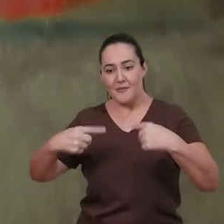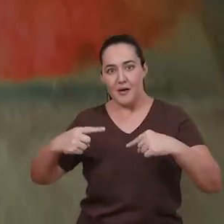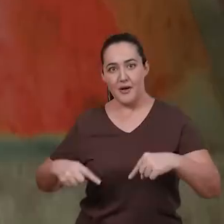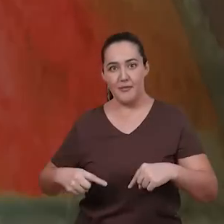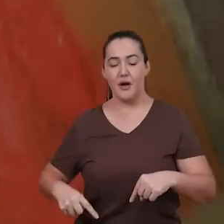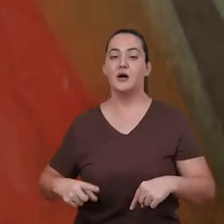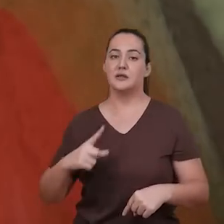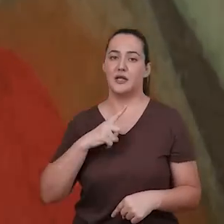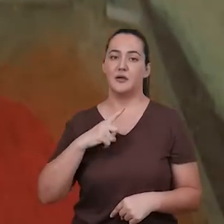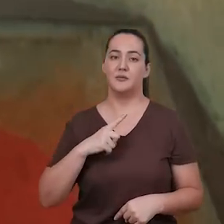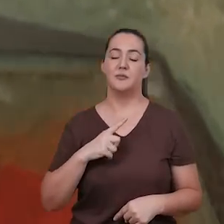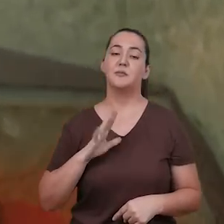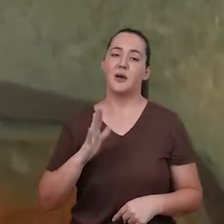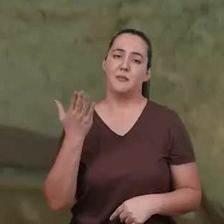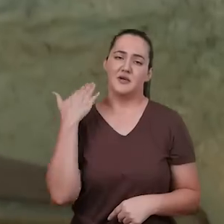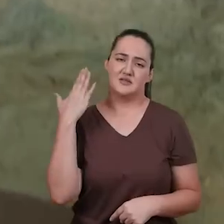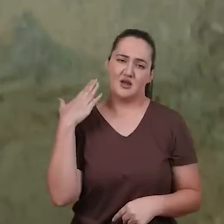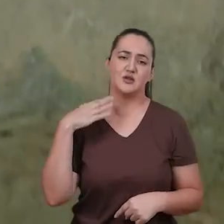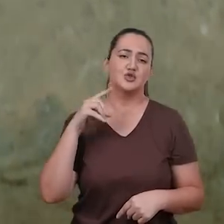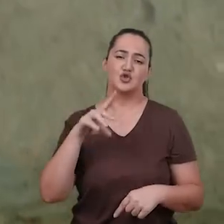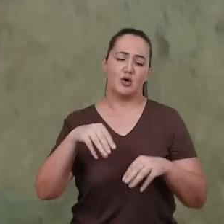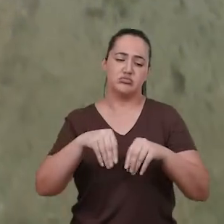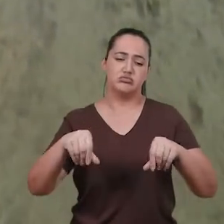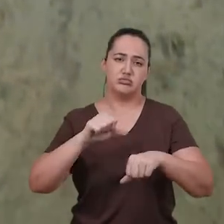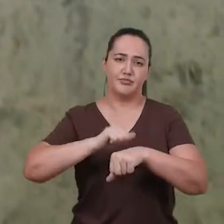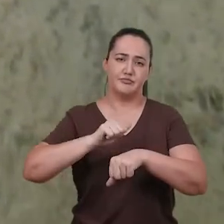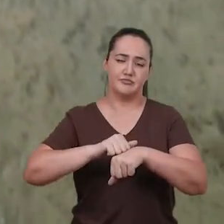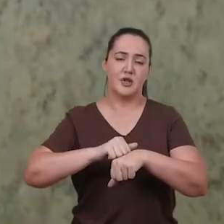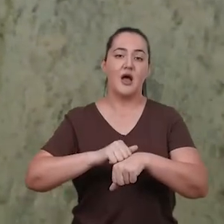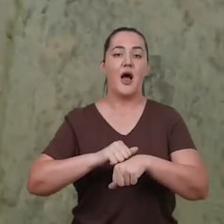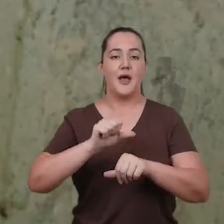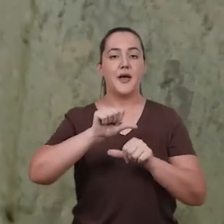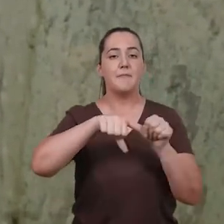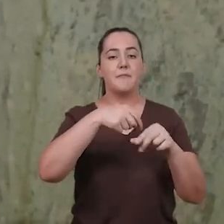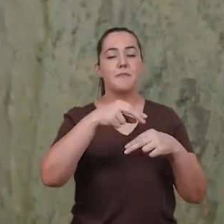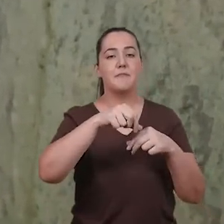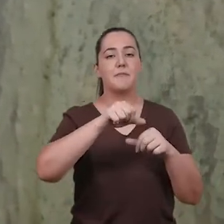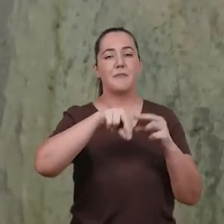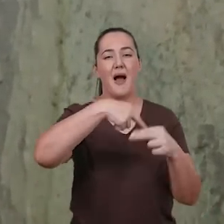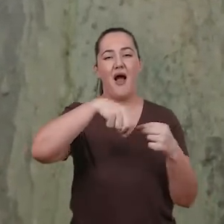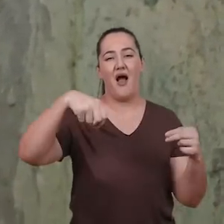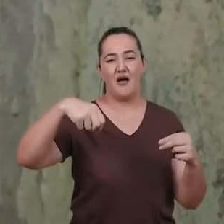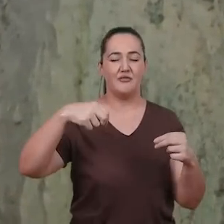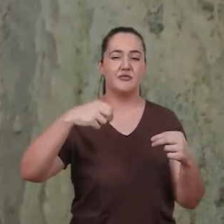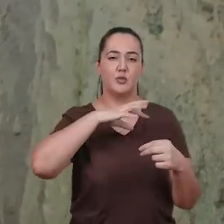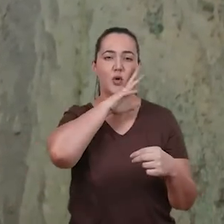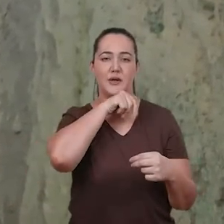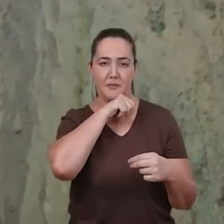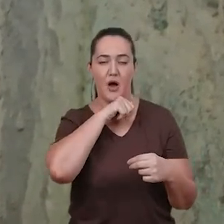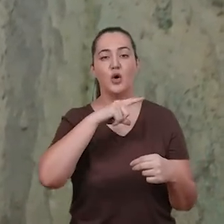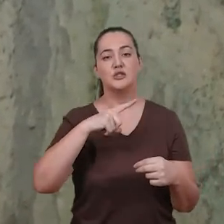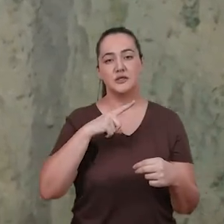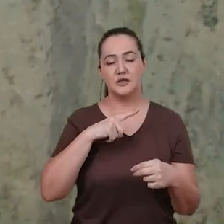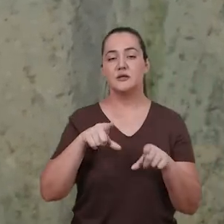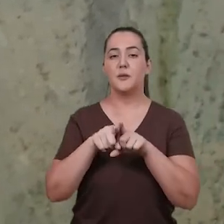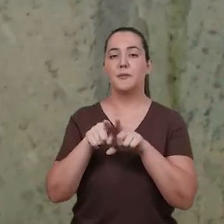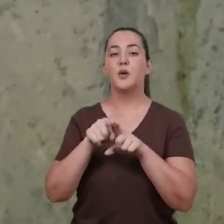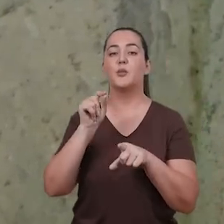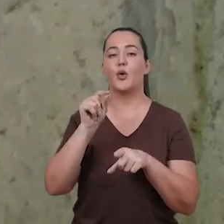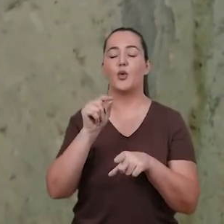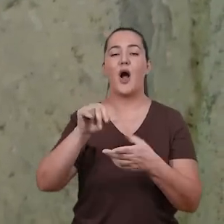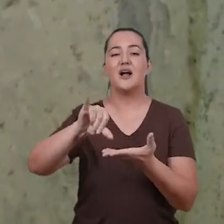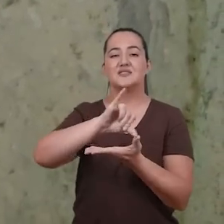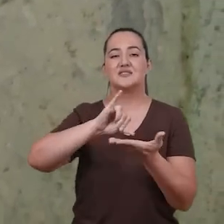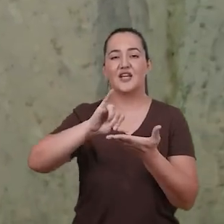cidade subterrânea. Mas originalmente isso aqui era um piso só, aqui eles amarravam o animal que ficava junto com a família. Inclusive um pouco de